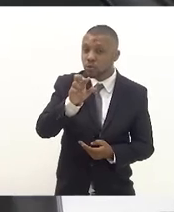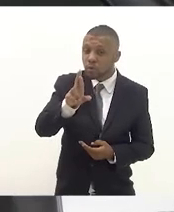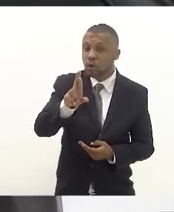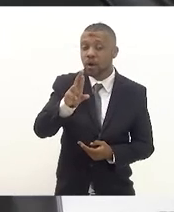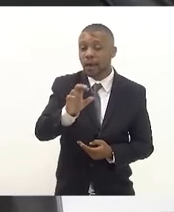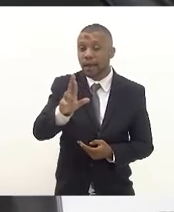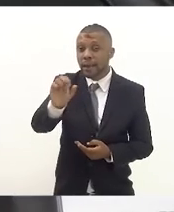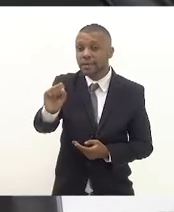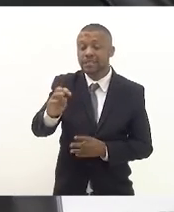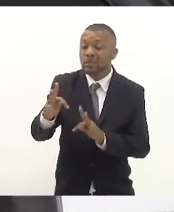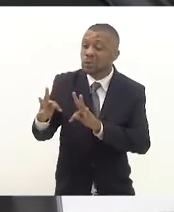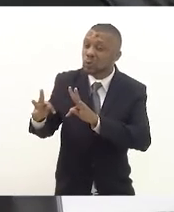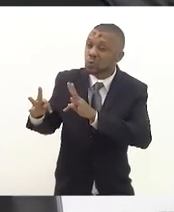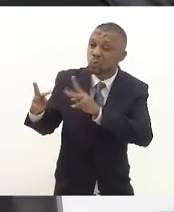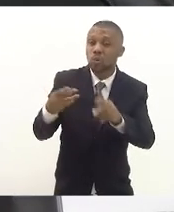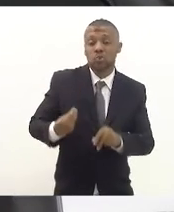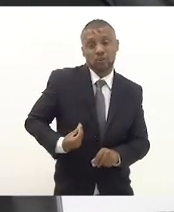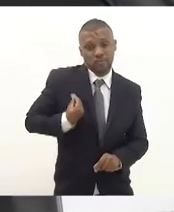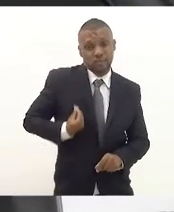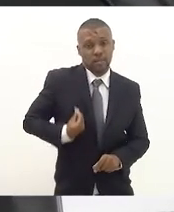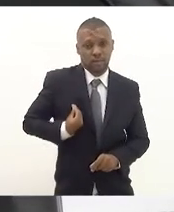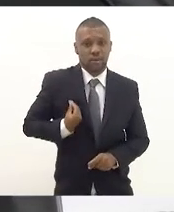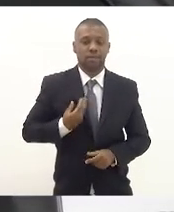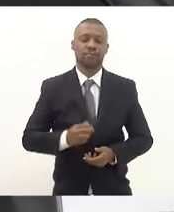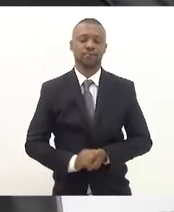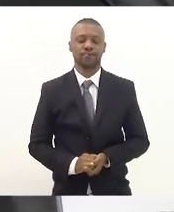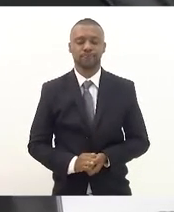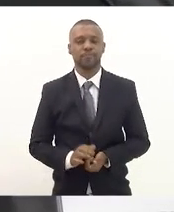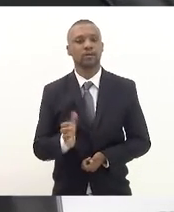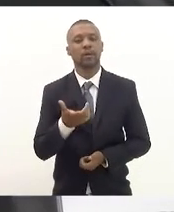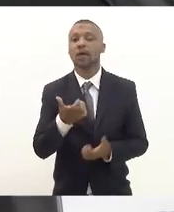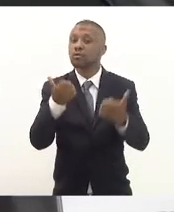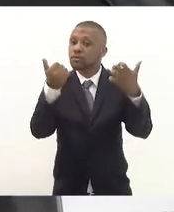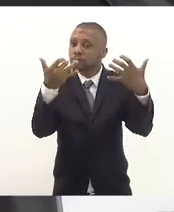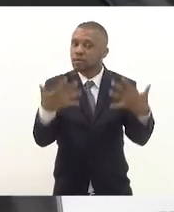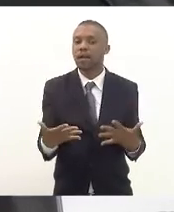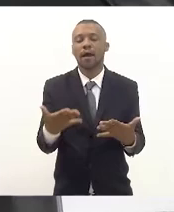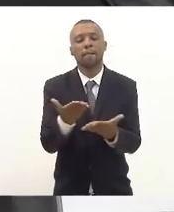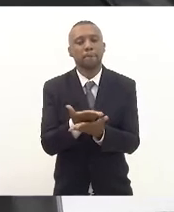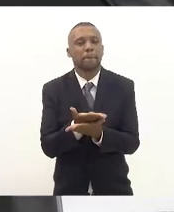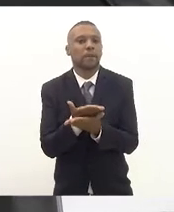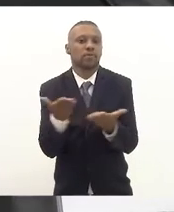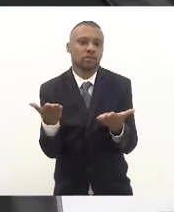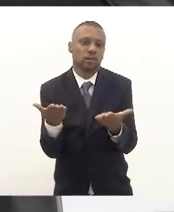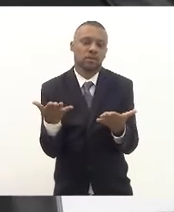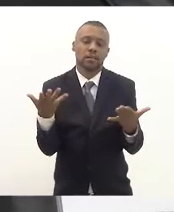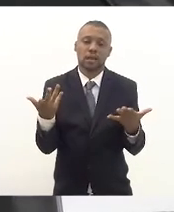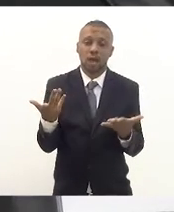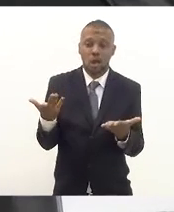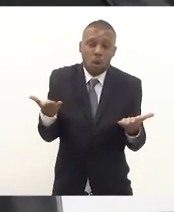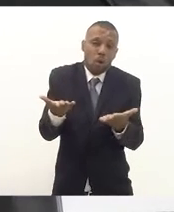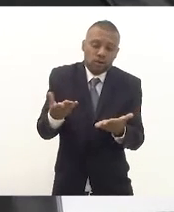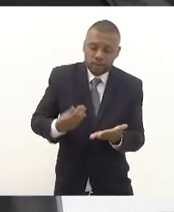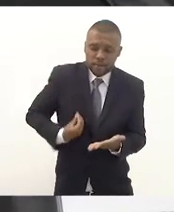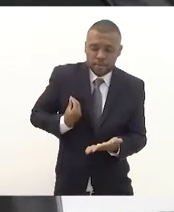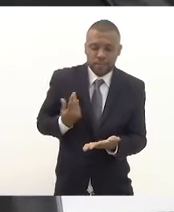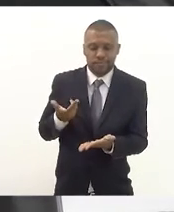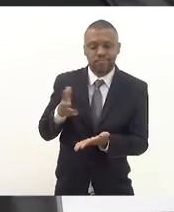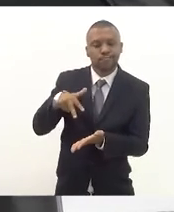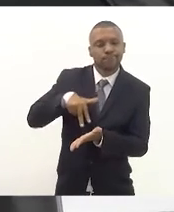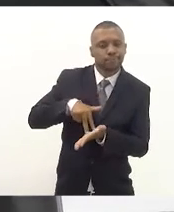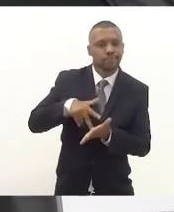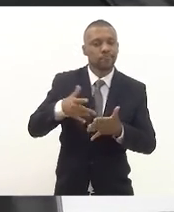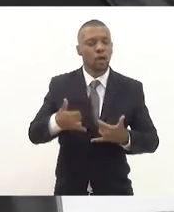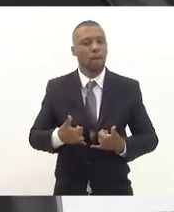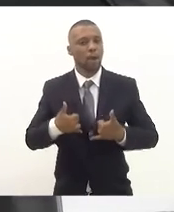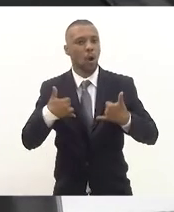presentes quero dizer e para vocês que é uma honra estar aqui ao